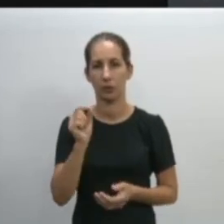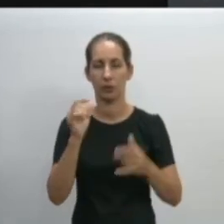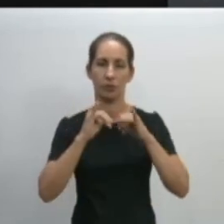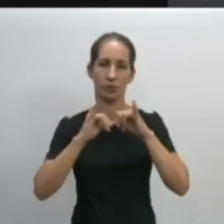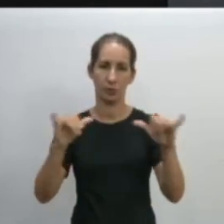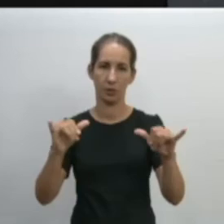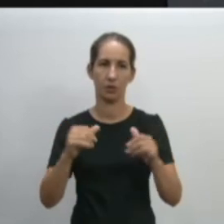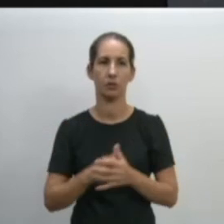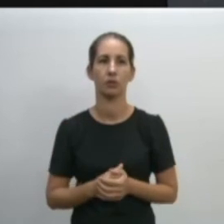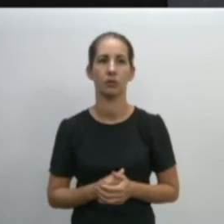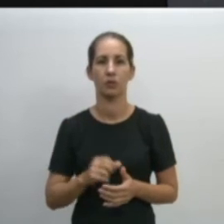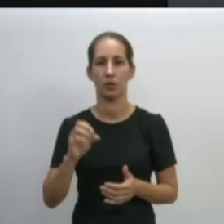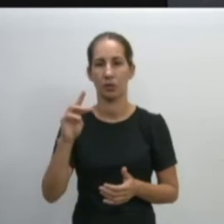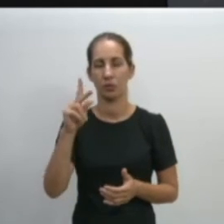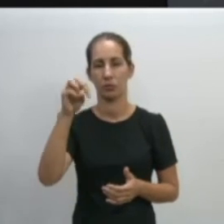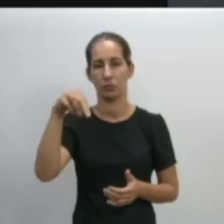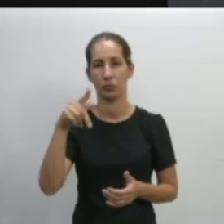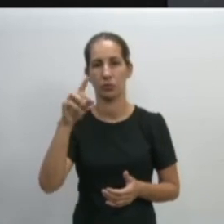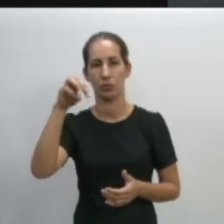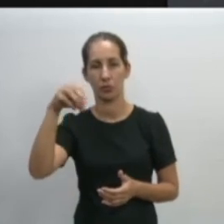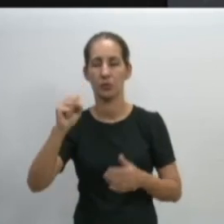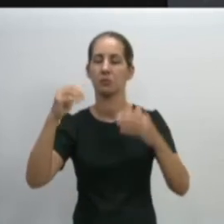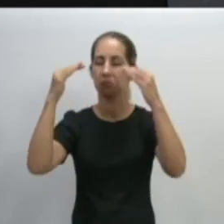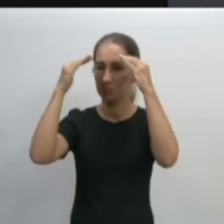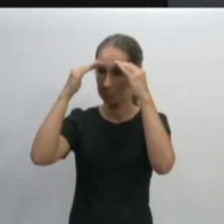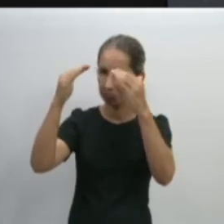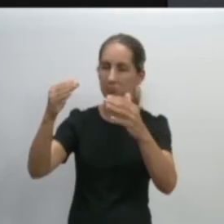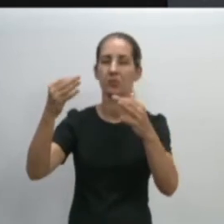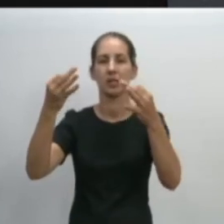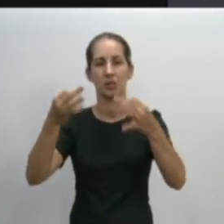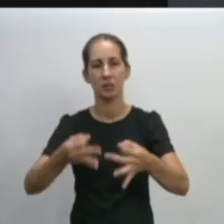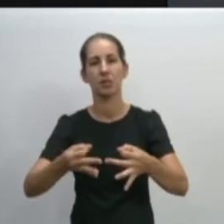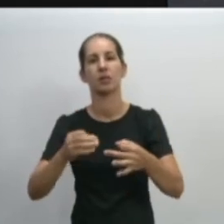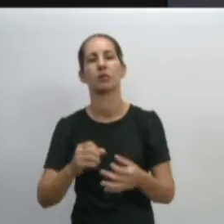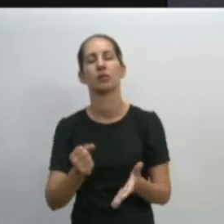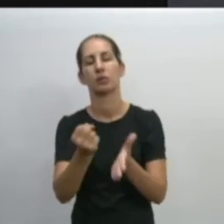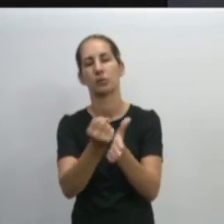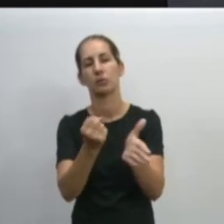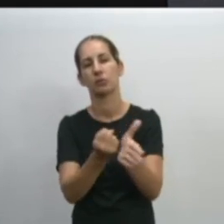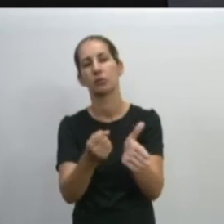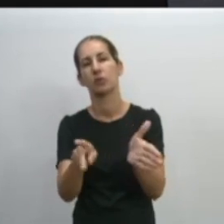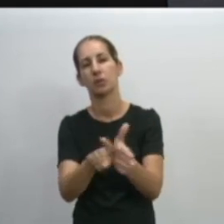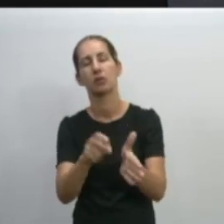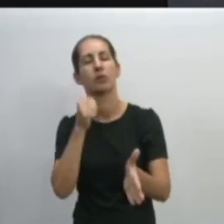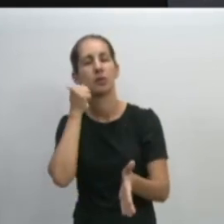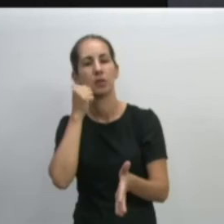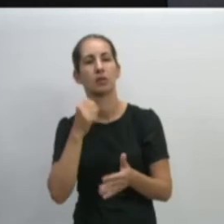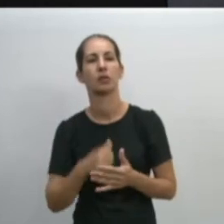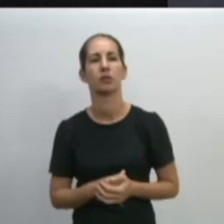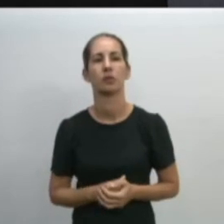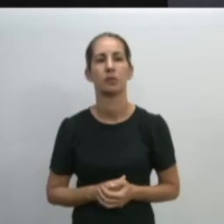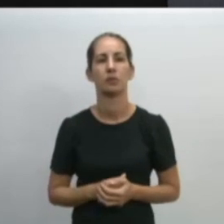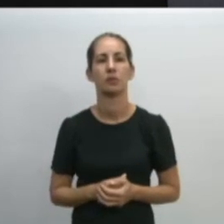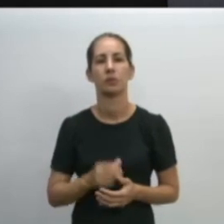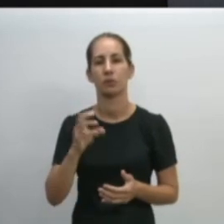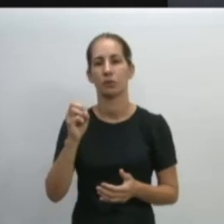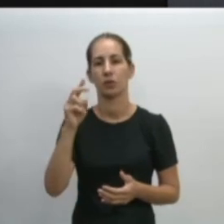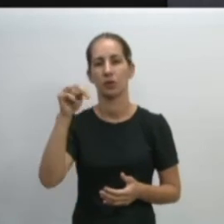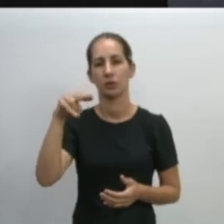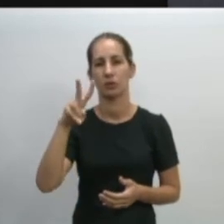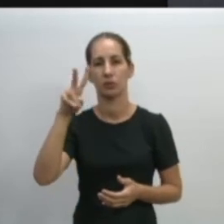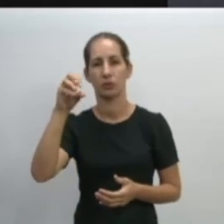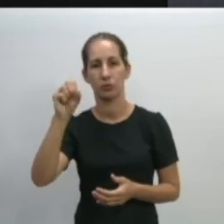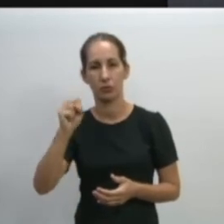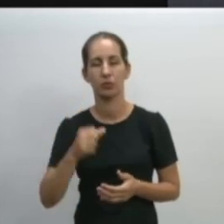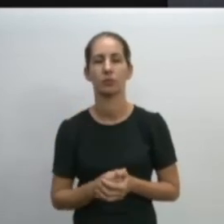aqui de Carlson Gomes é merecedor desse título de cidadão, ele como cidadão de Currais Novos,